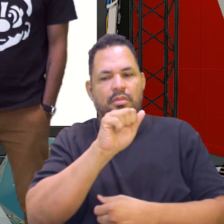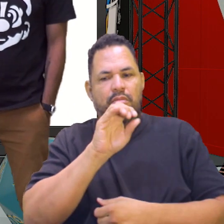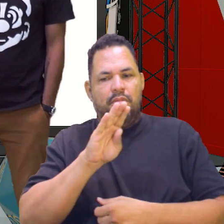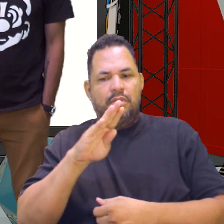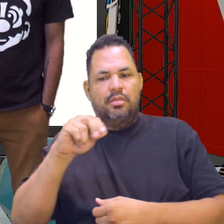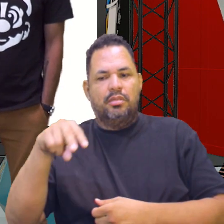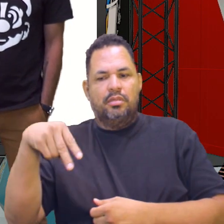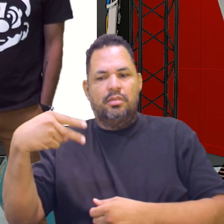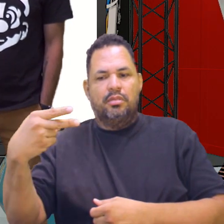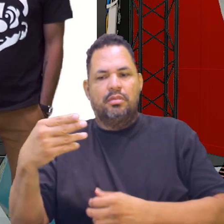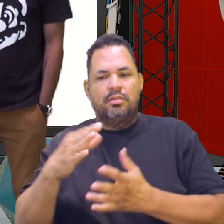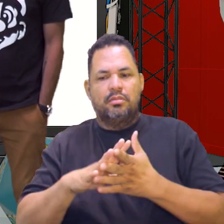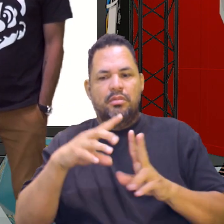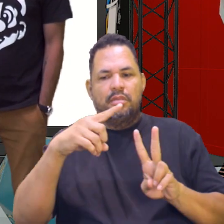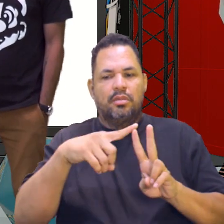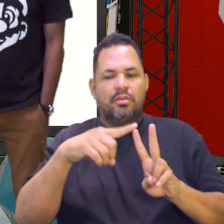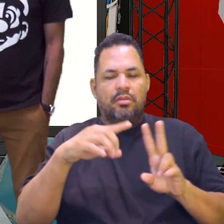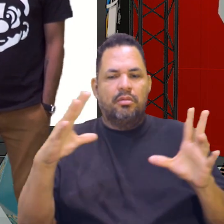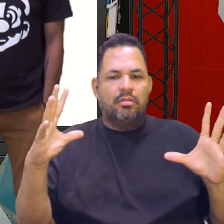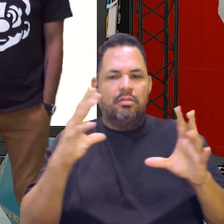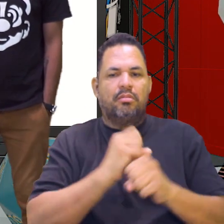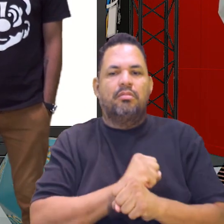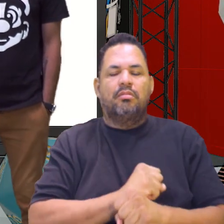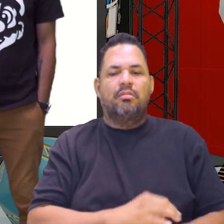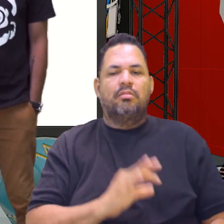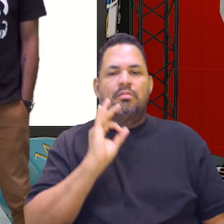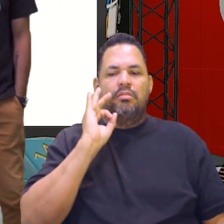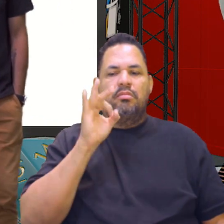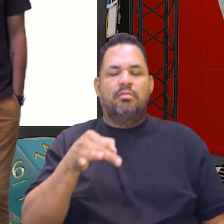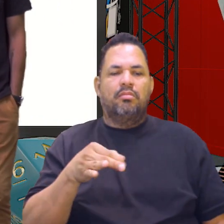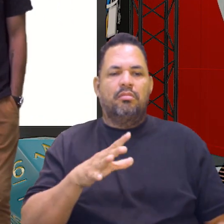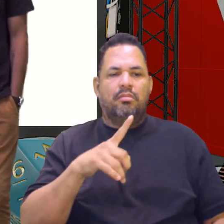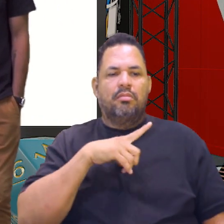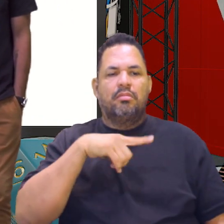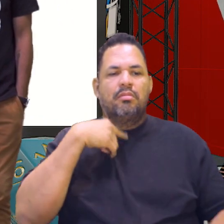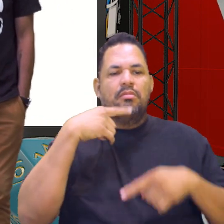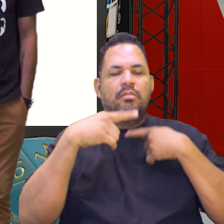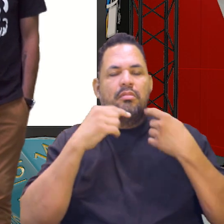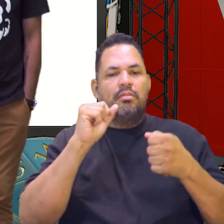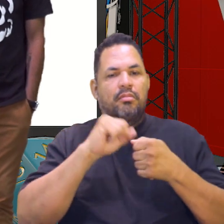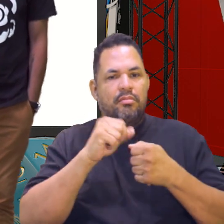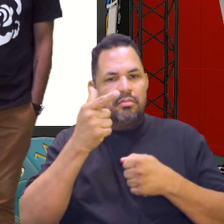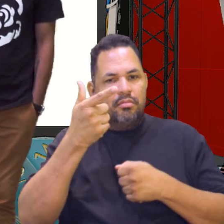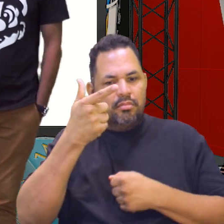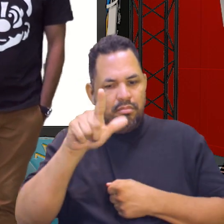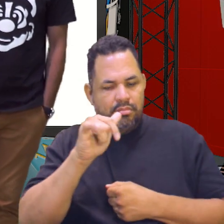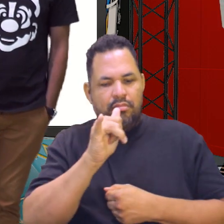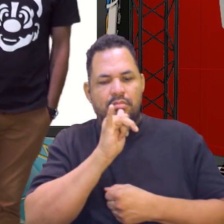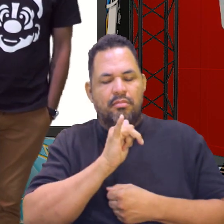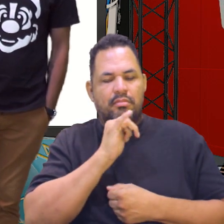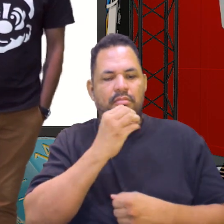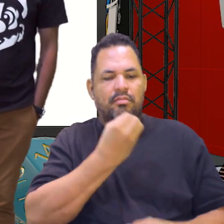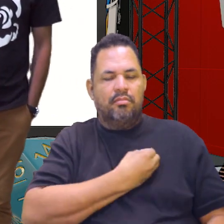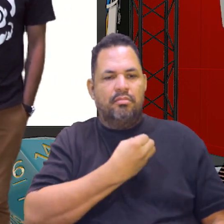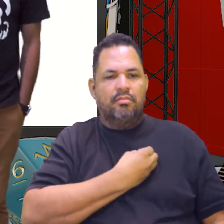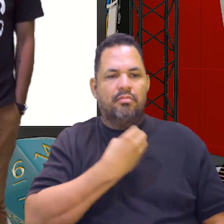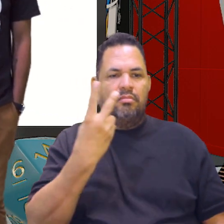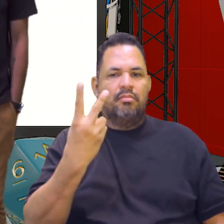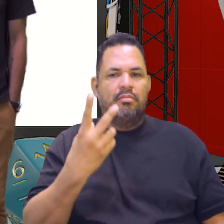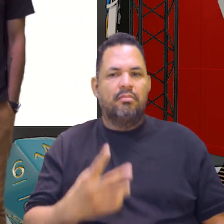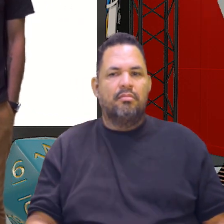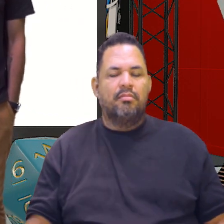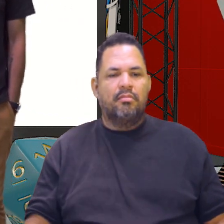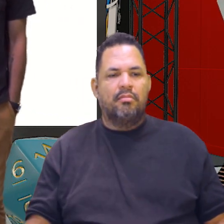eleva ao quadrado e tira a raiz. Beleza. Certo? Certinho. Se ficou dúvida, vamos fazer outro. Olha lá, exemplo de número 2. Aqui a gente